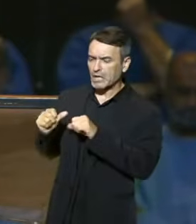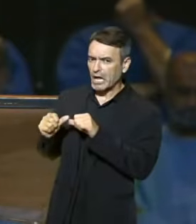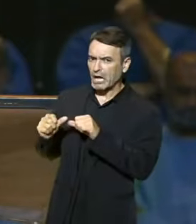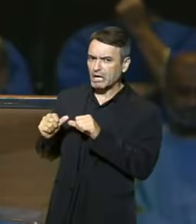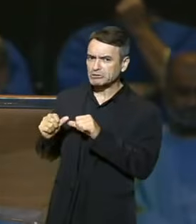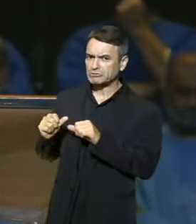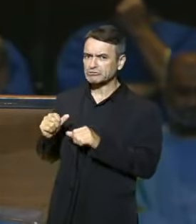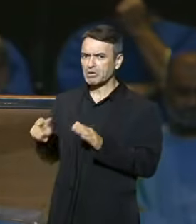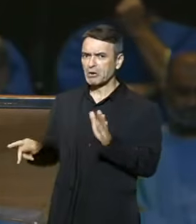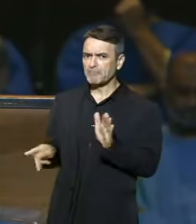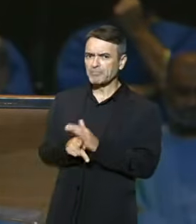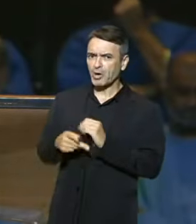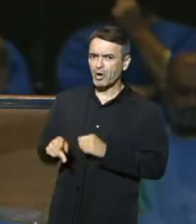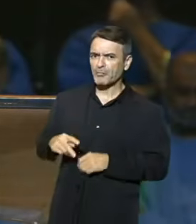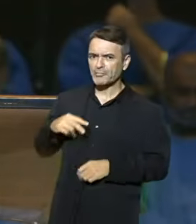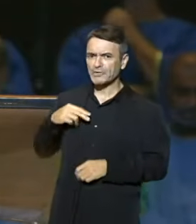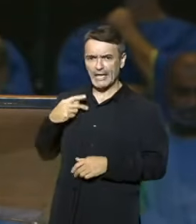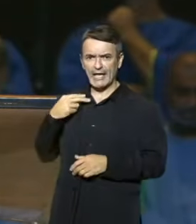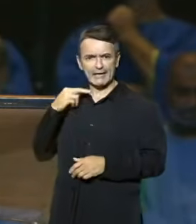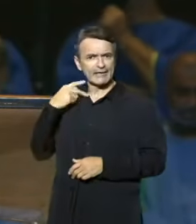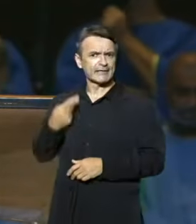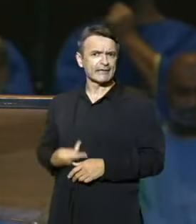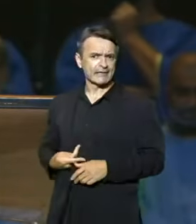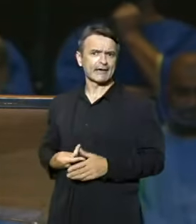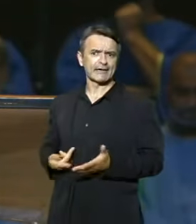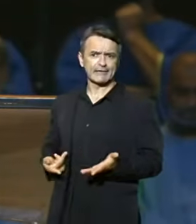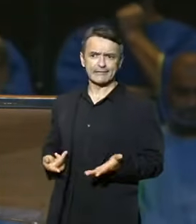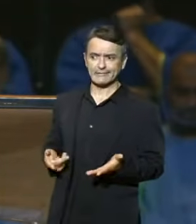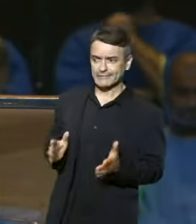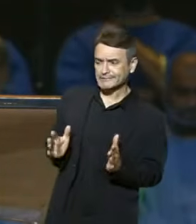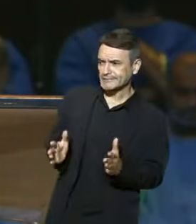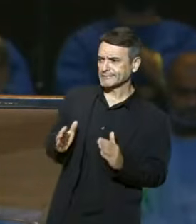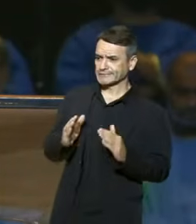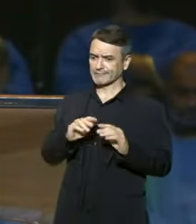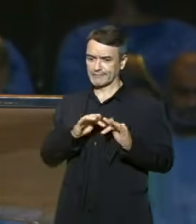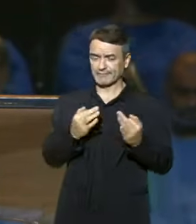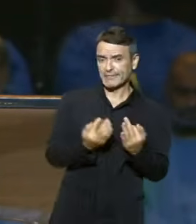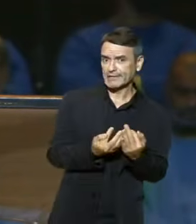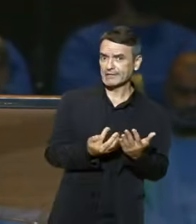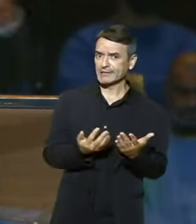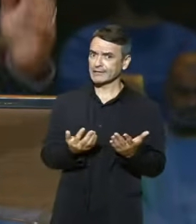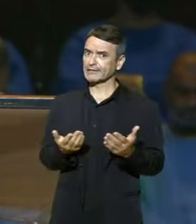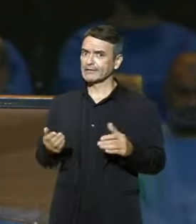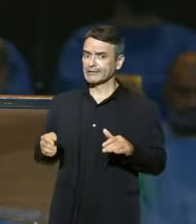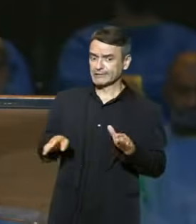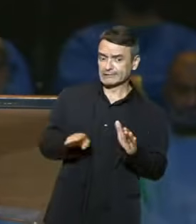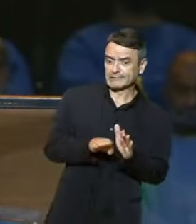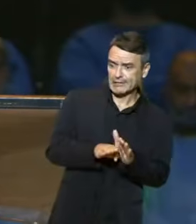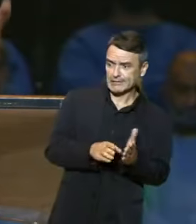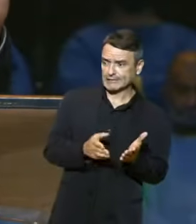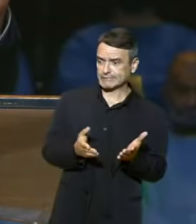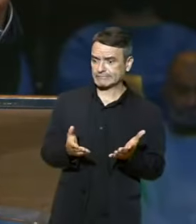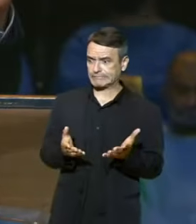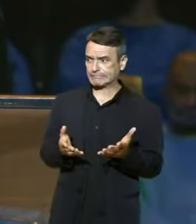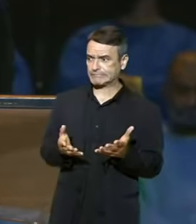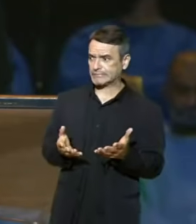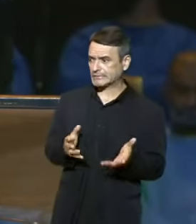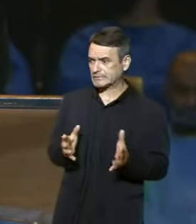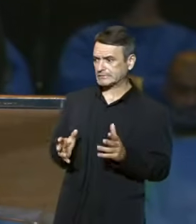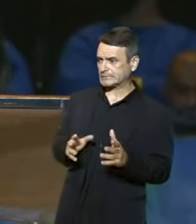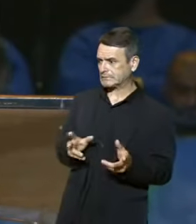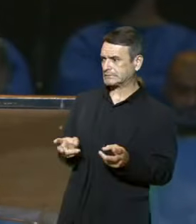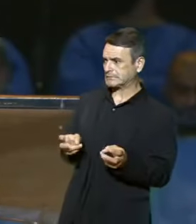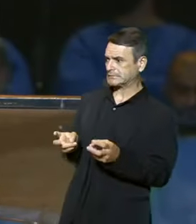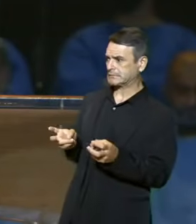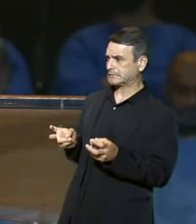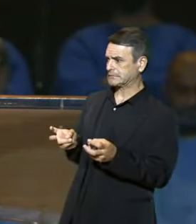faz, que muitas vezes chega na nossa casa, na nossa frente, na nossa vida, de maneiras diferentes, e a